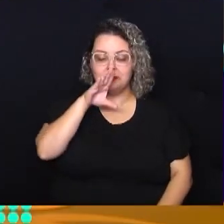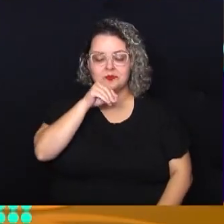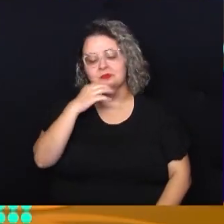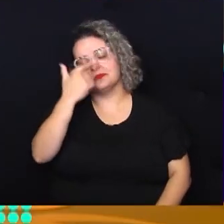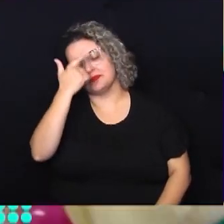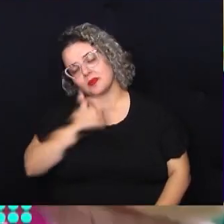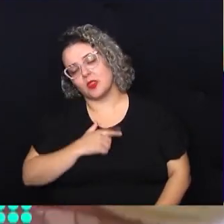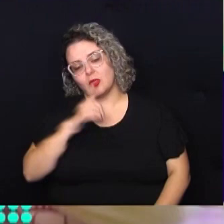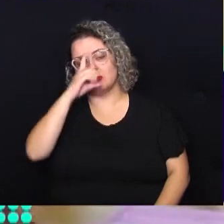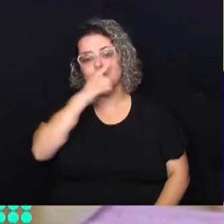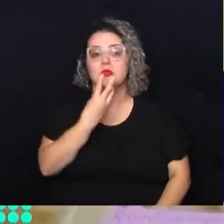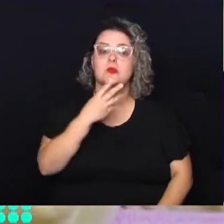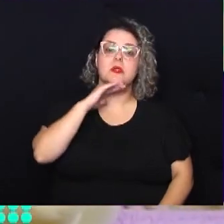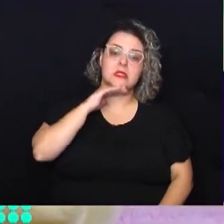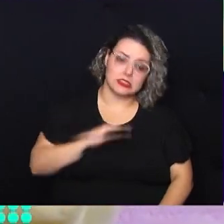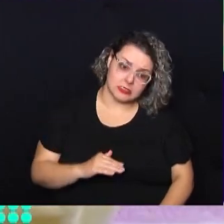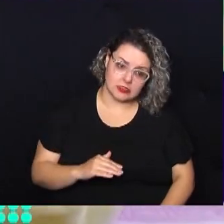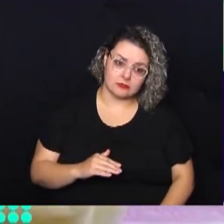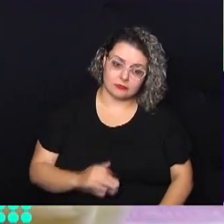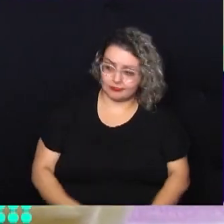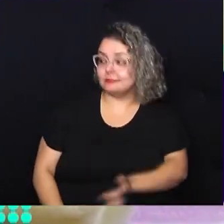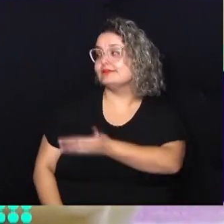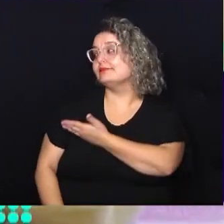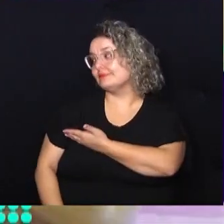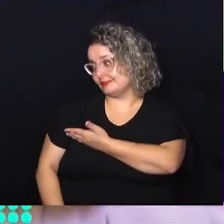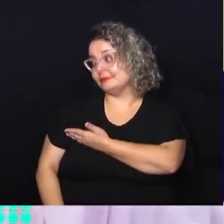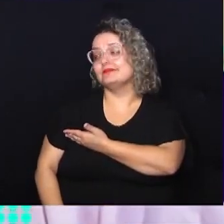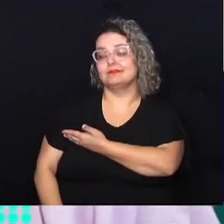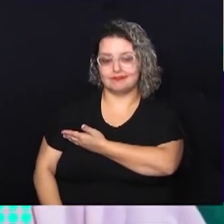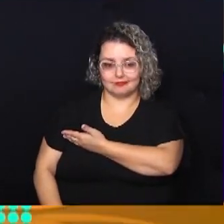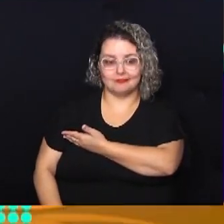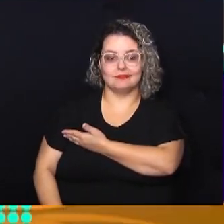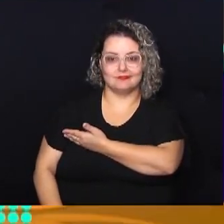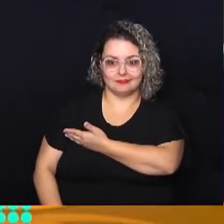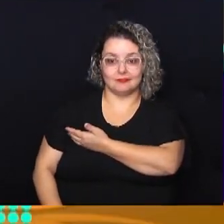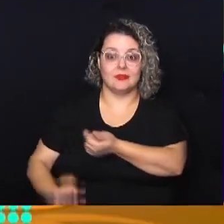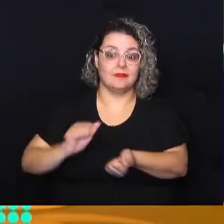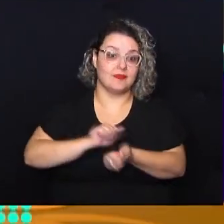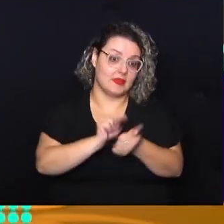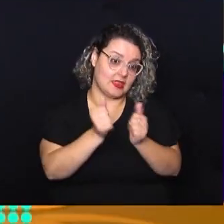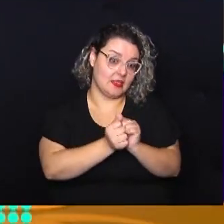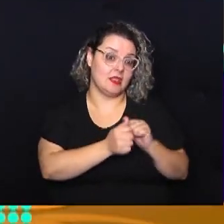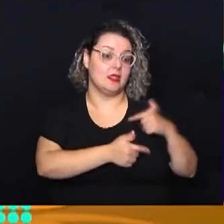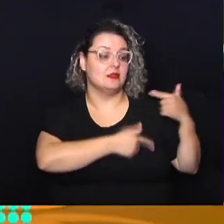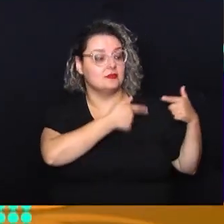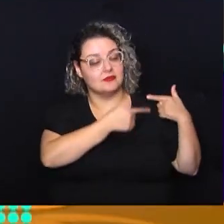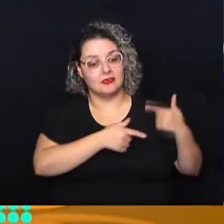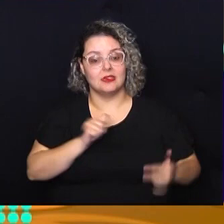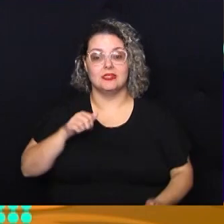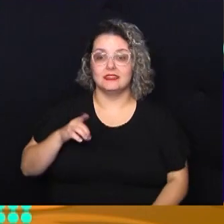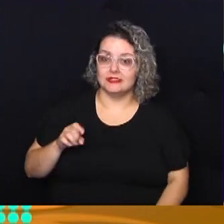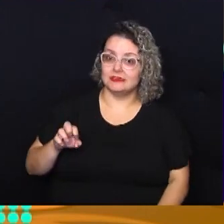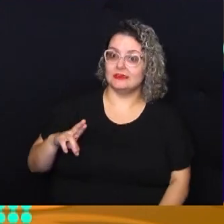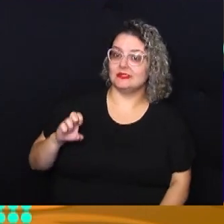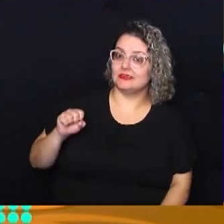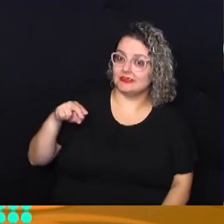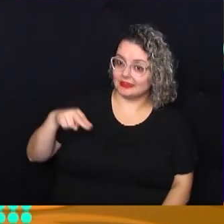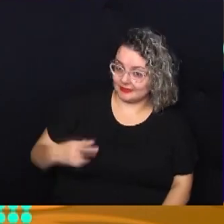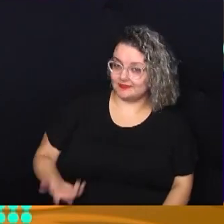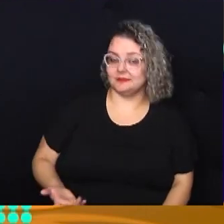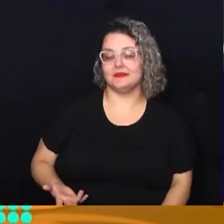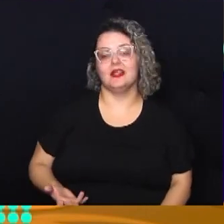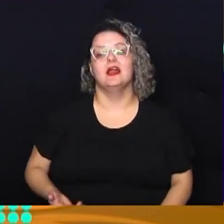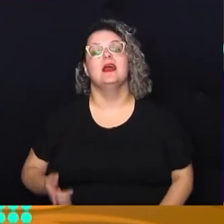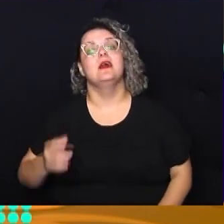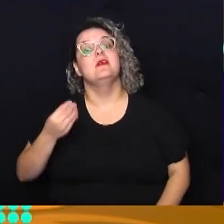às 3 da tarde no Oficina do Estudante. Nesta livre adaptação ao clássico de Andersen, iremos reviver a história de